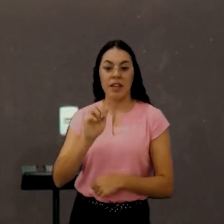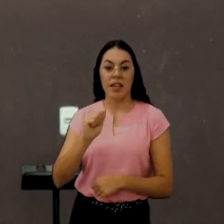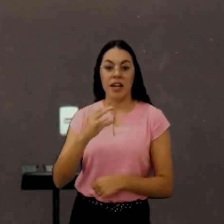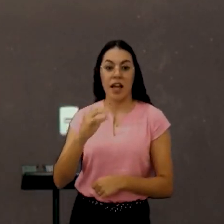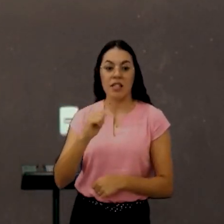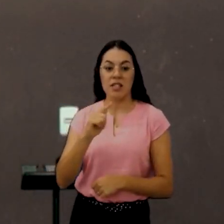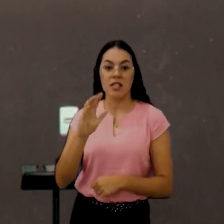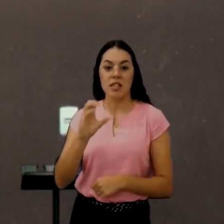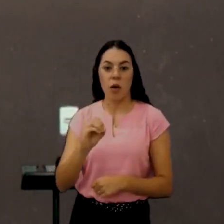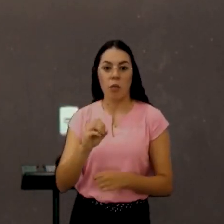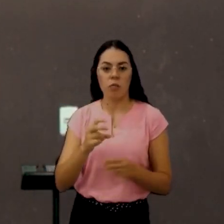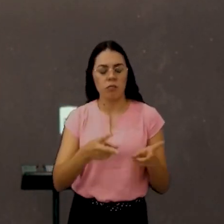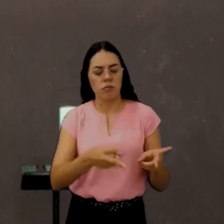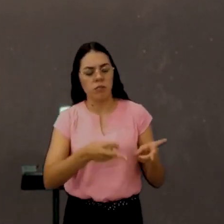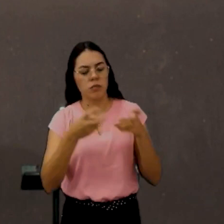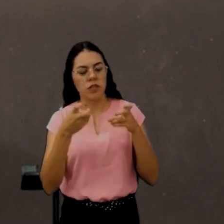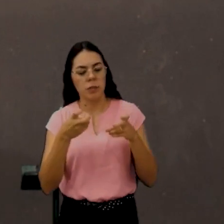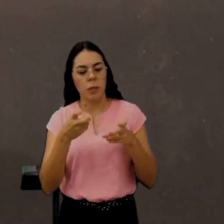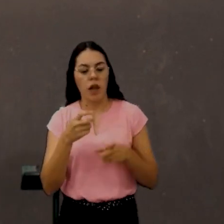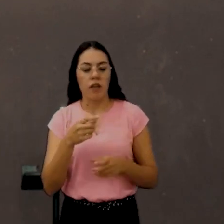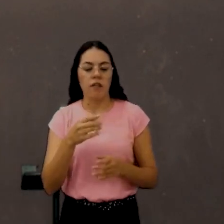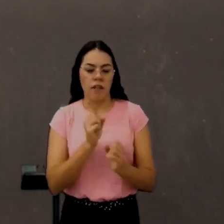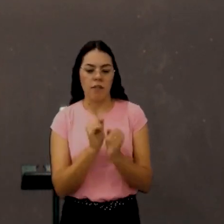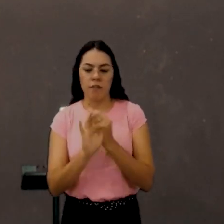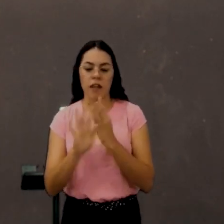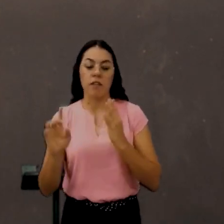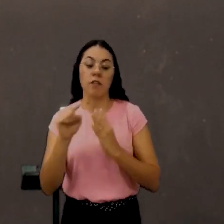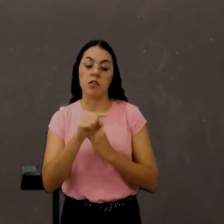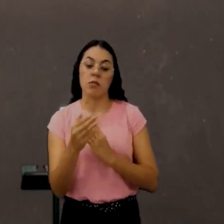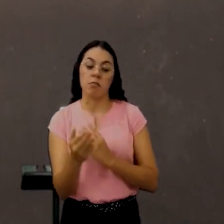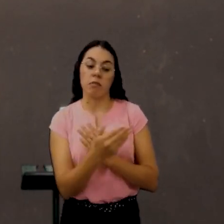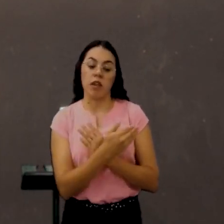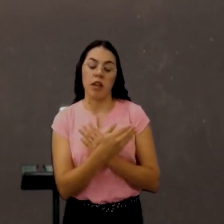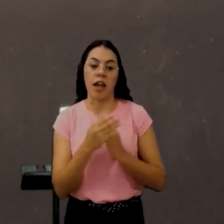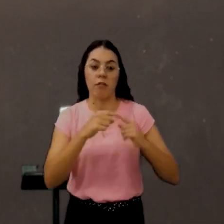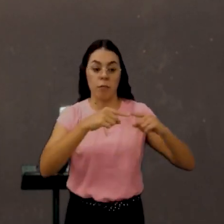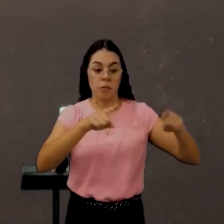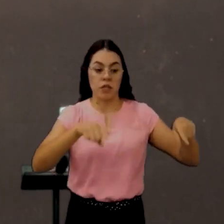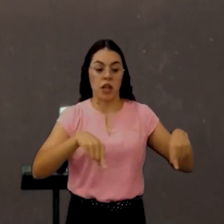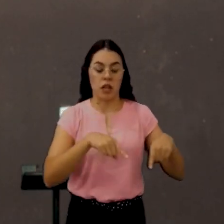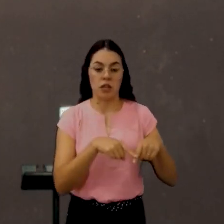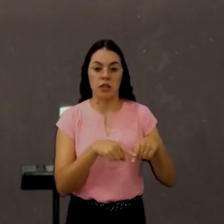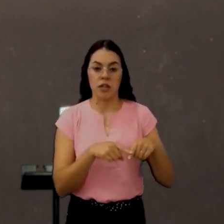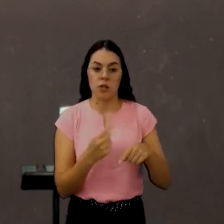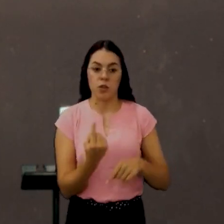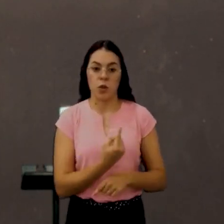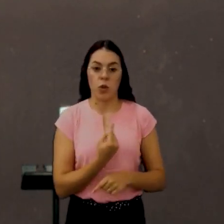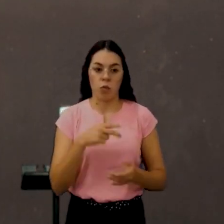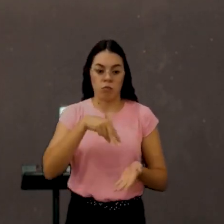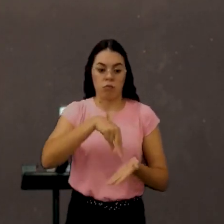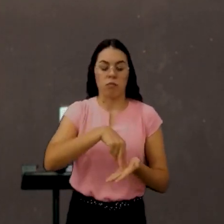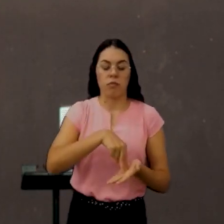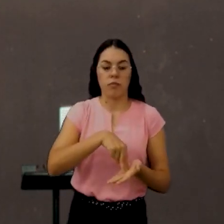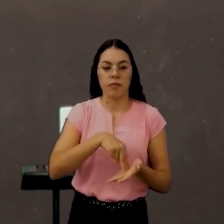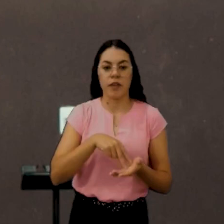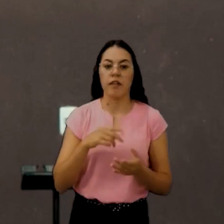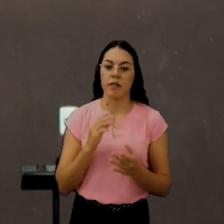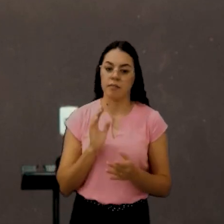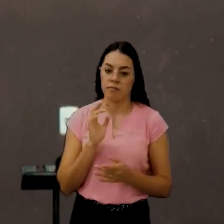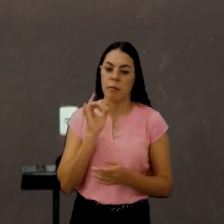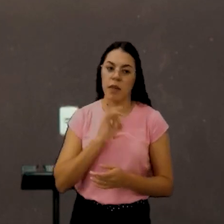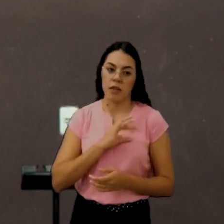bateram o olho em mim, me puxaram da fila, me pediram para sair, me levaram para uma sala. Gente, foi uma experiência muito constrangedora. Muito